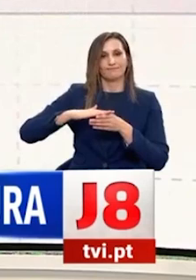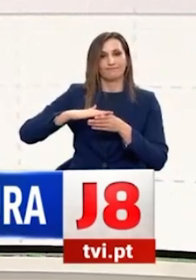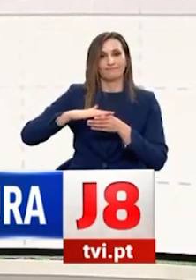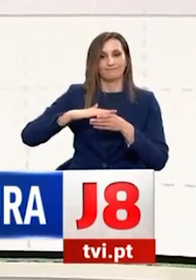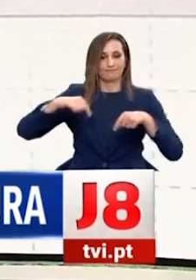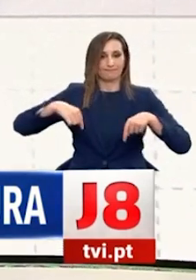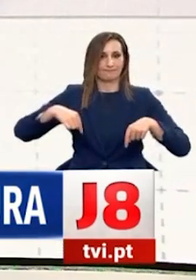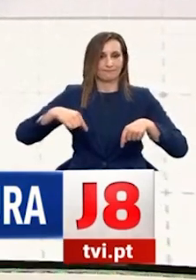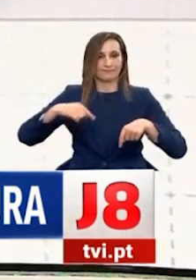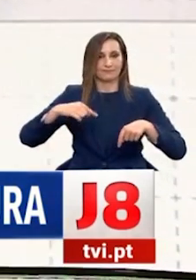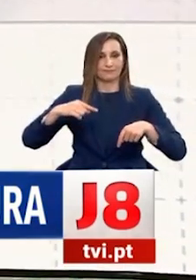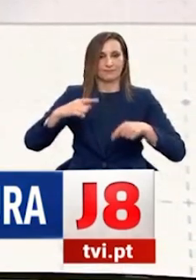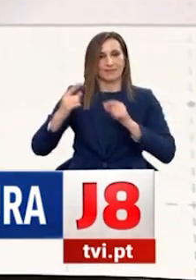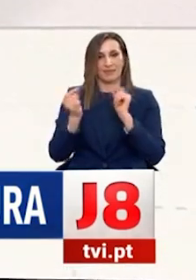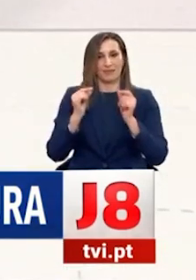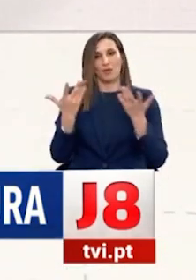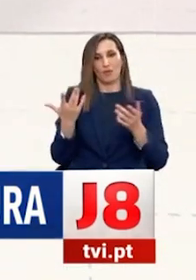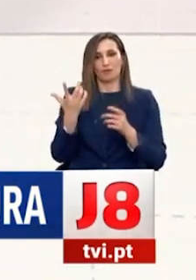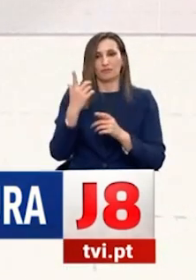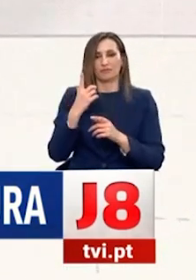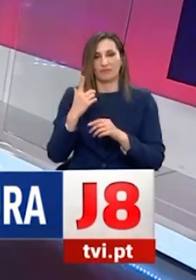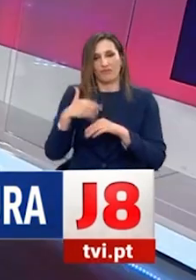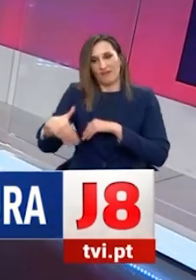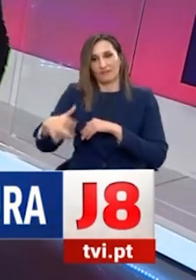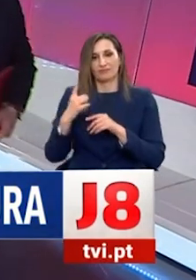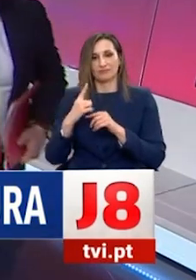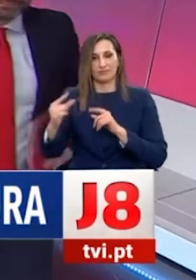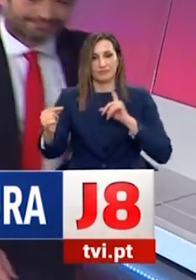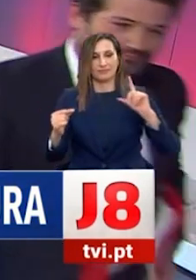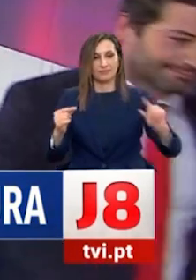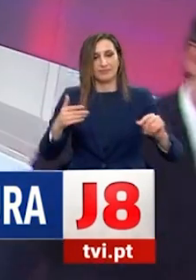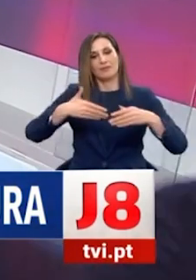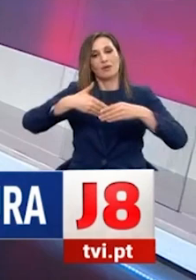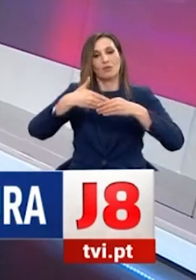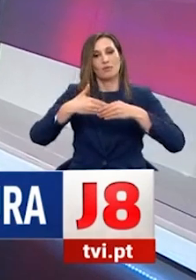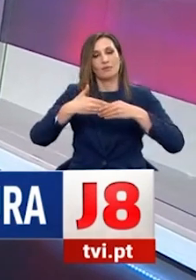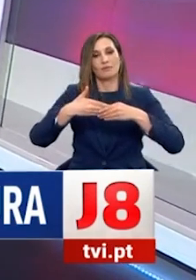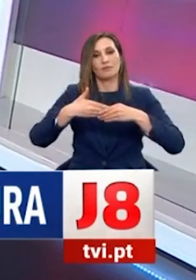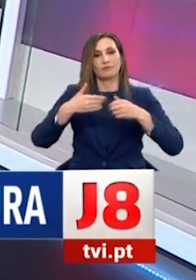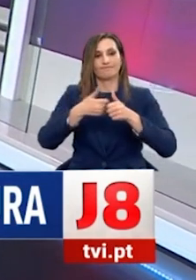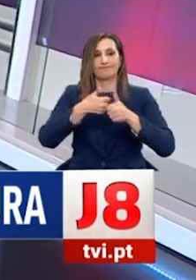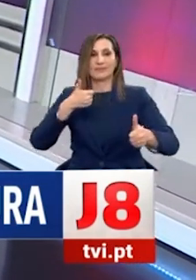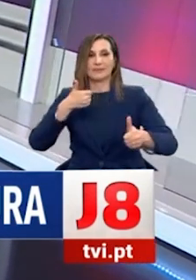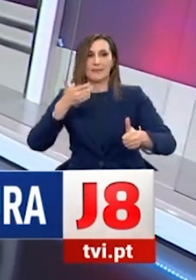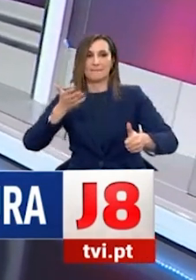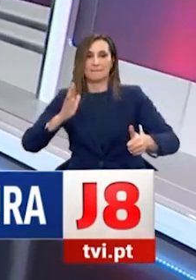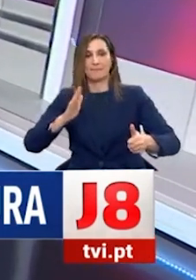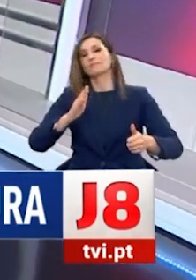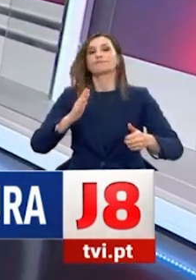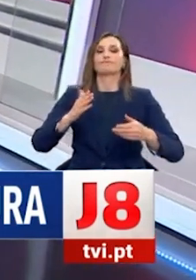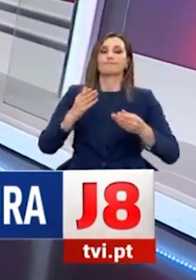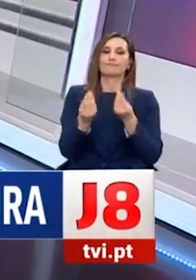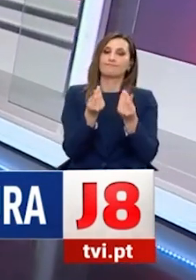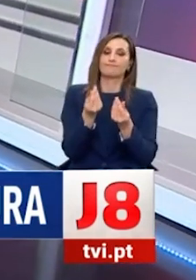onde teve lugar o debate. Os cumprimentos foram à distância. O estado de